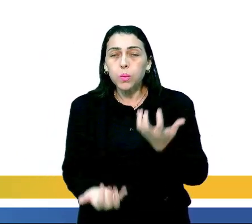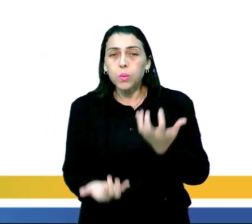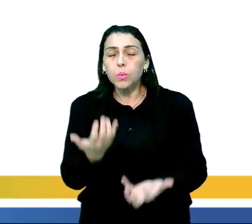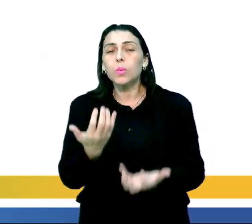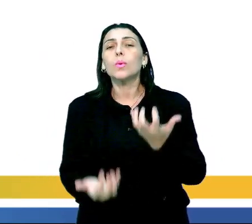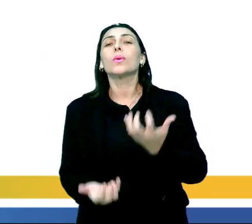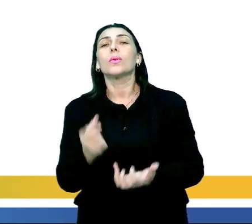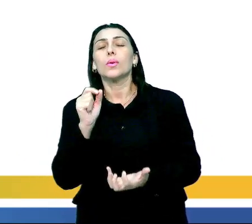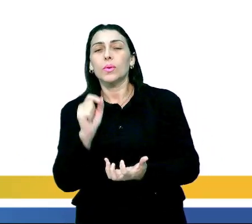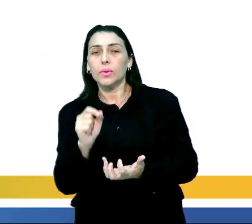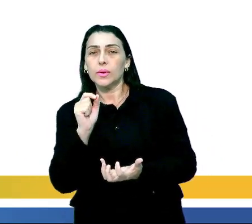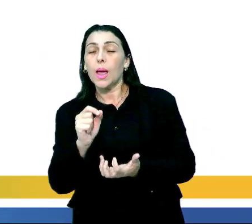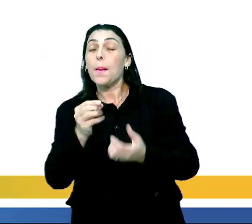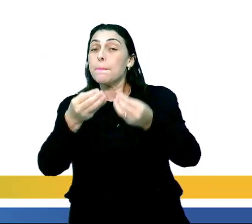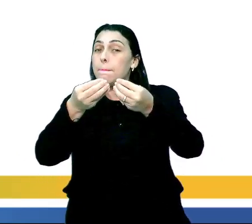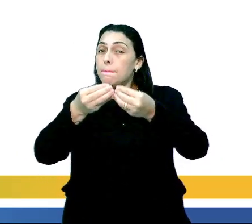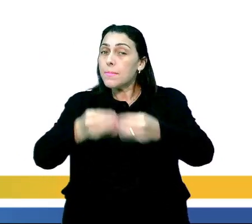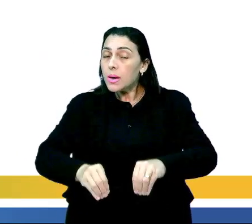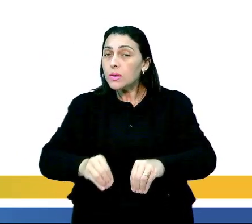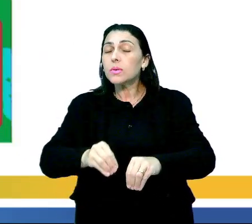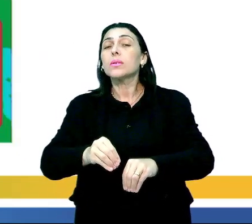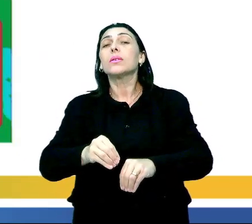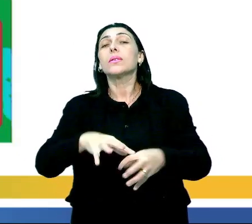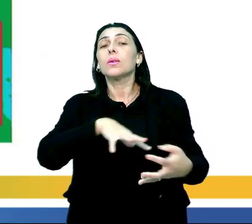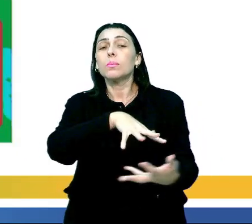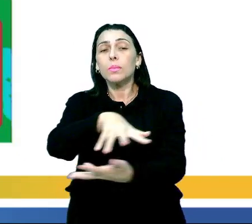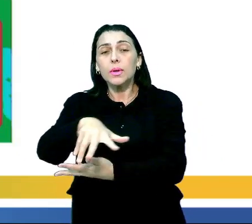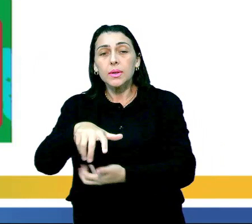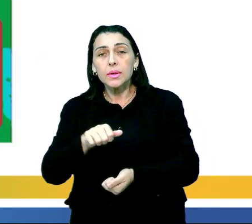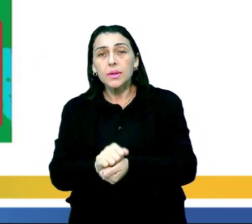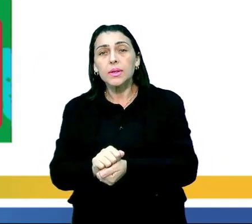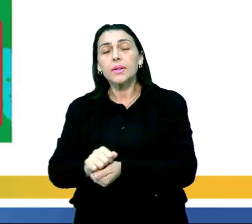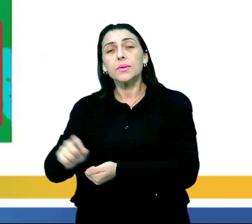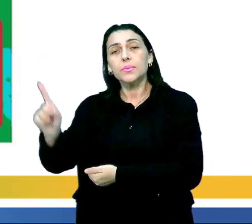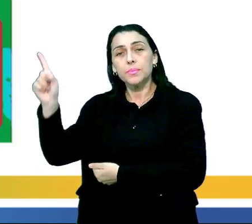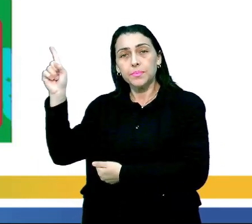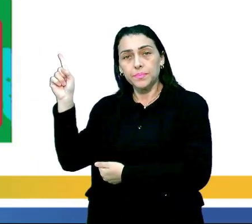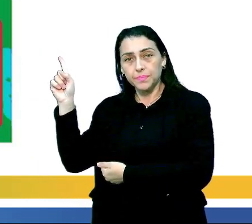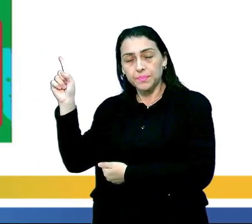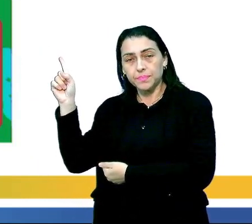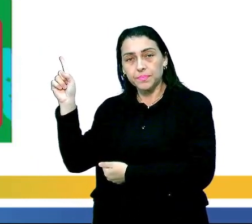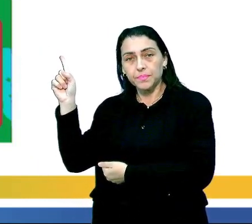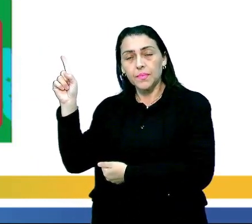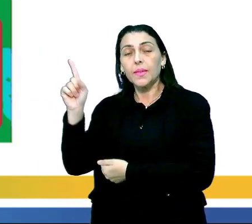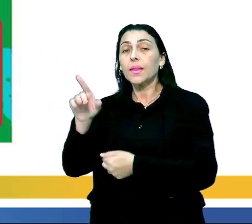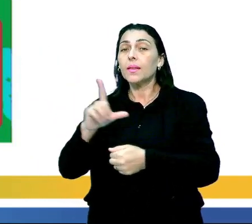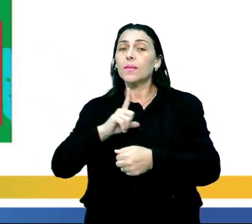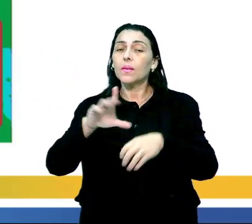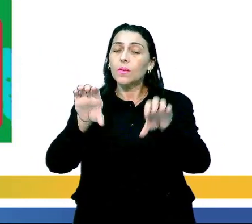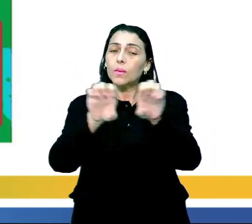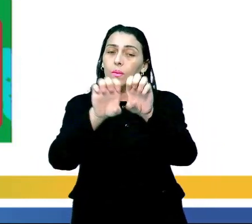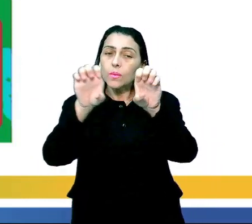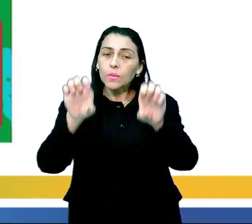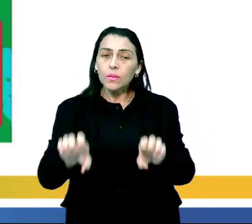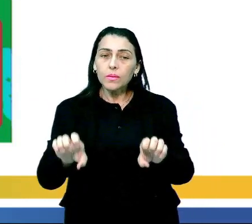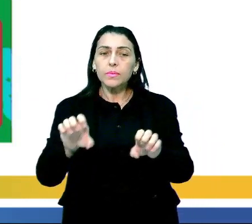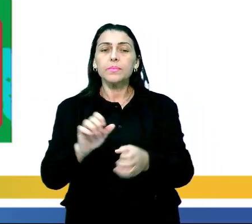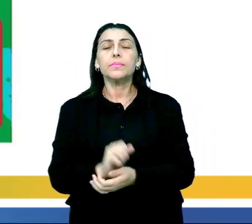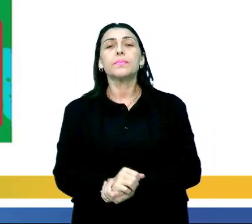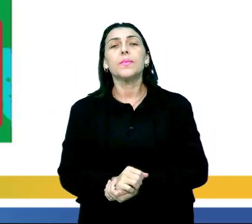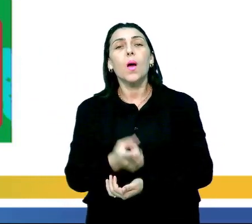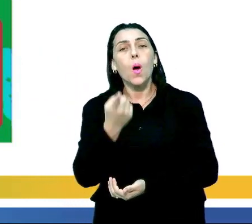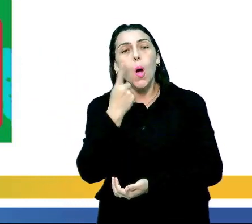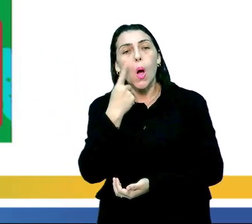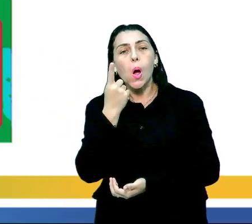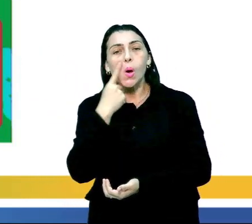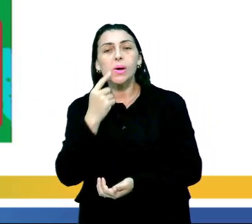é algo extremamente prejudicial ao planeta. Então, aqui a gente vai ver um esqueminha do efeito estufa.